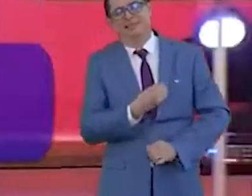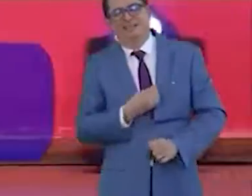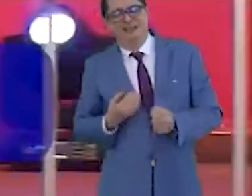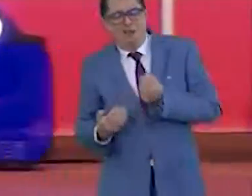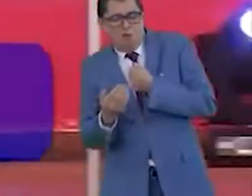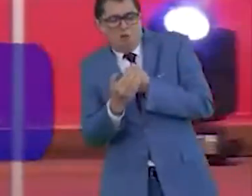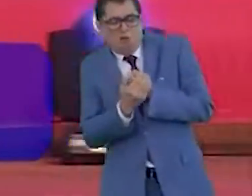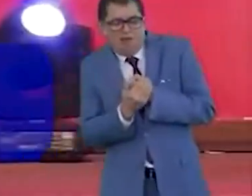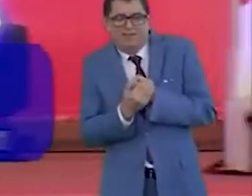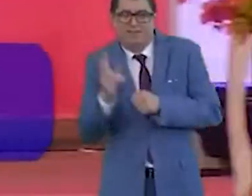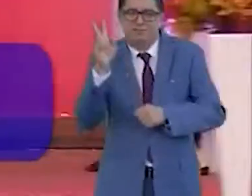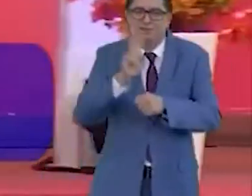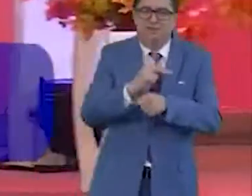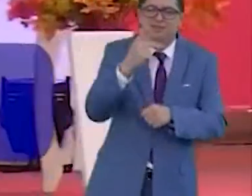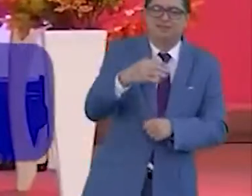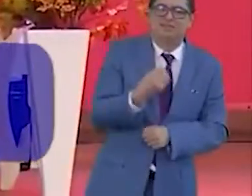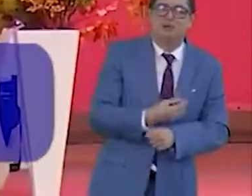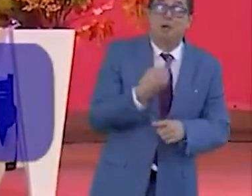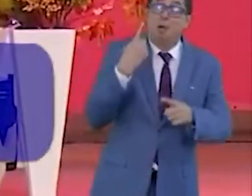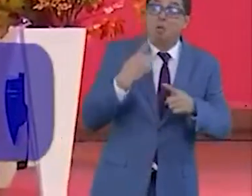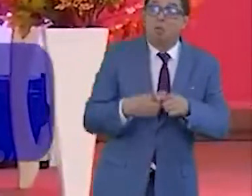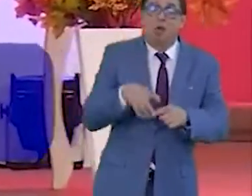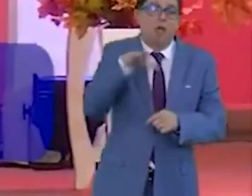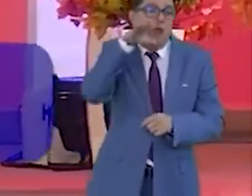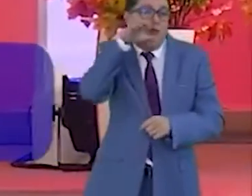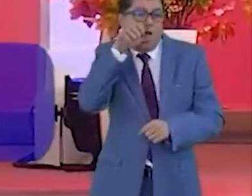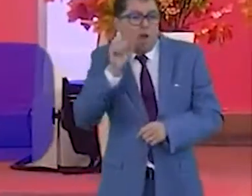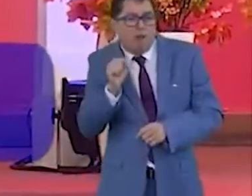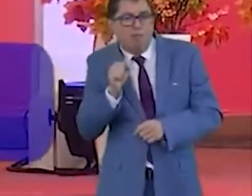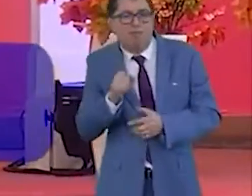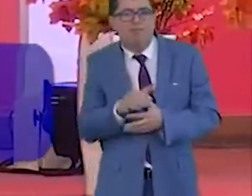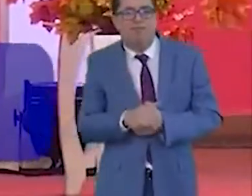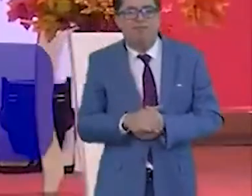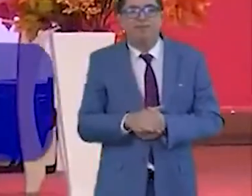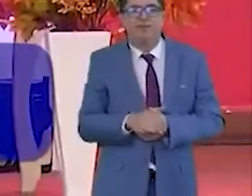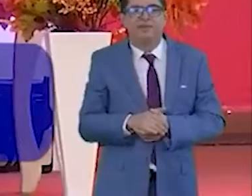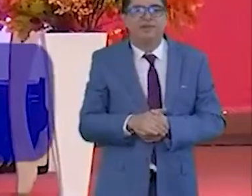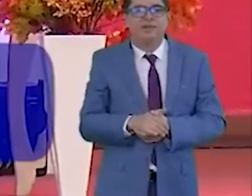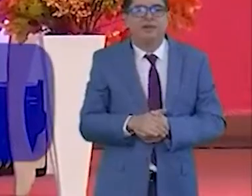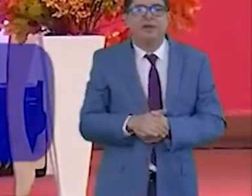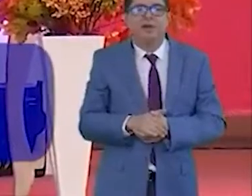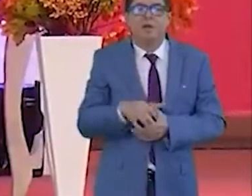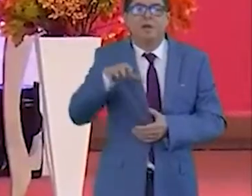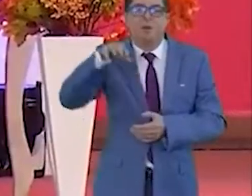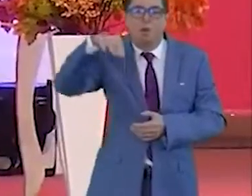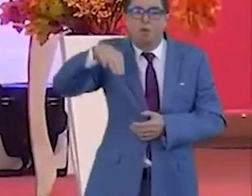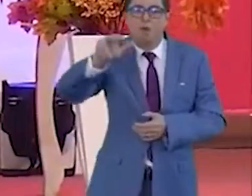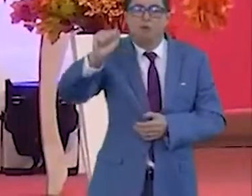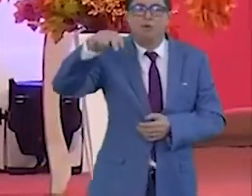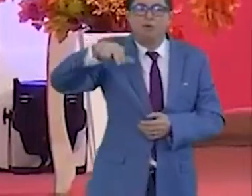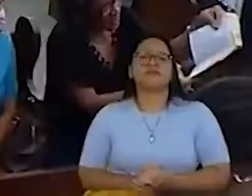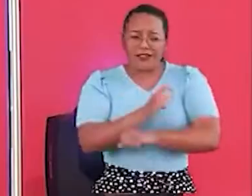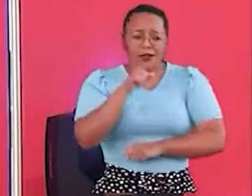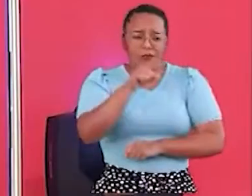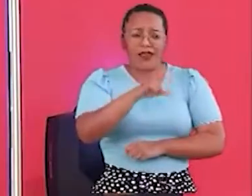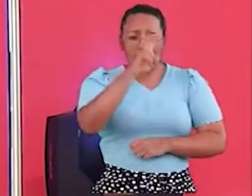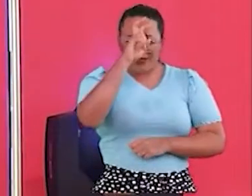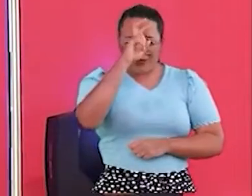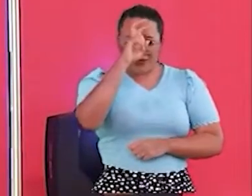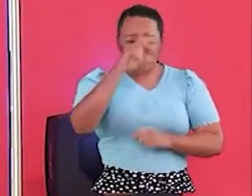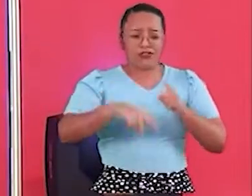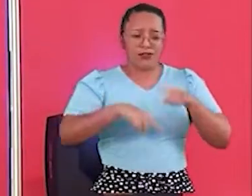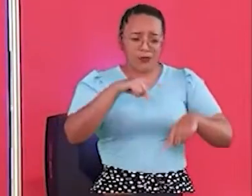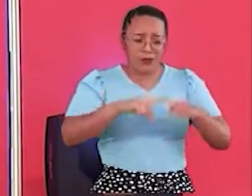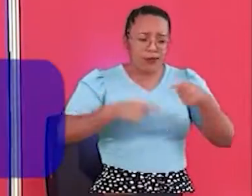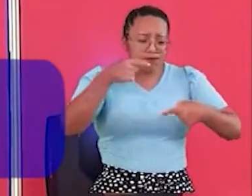do caminho. Porque maná, a gente acha que maná é um nome, é uma... não, maná significa que é isso, foi o que eles disseram. Agora,